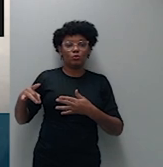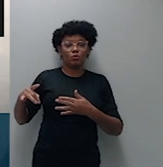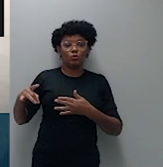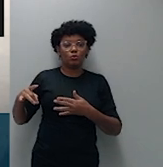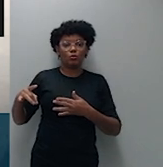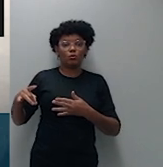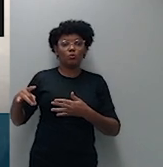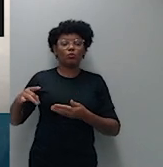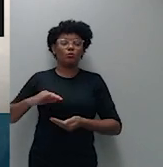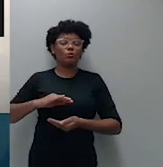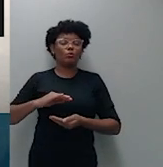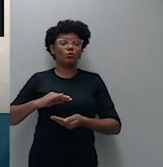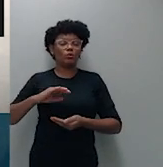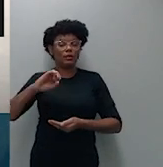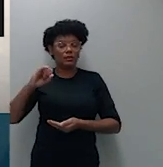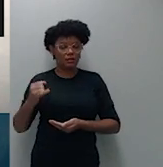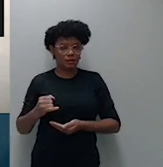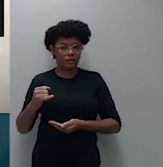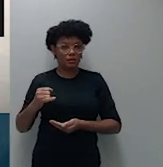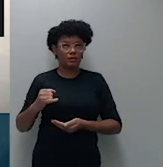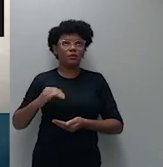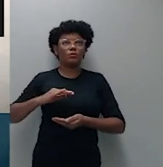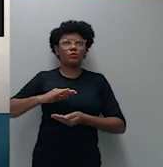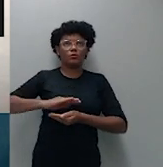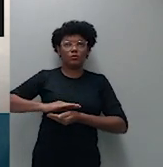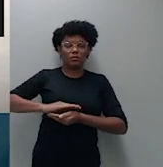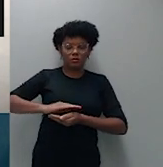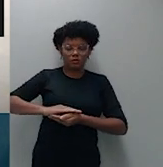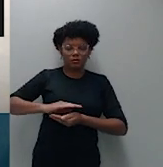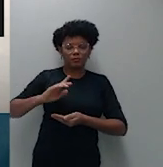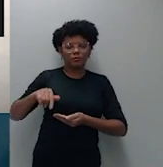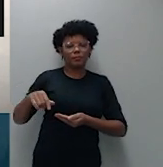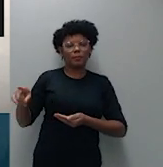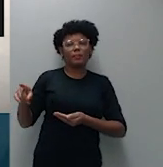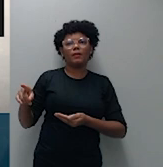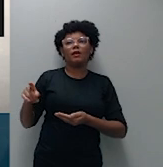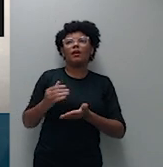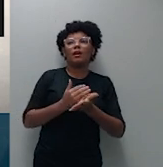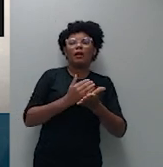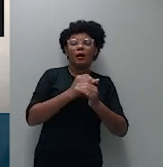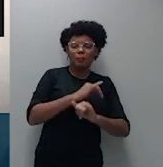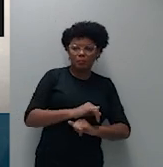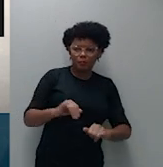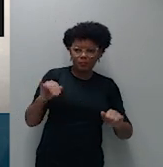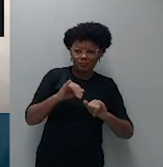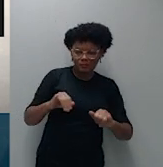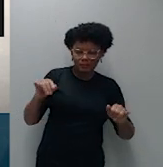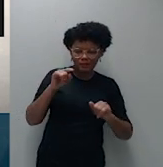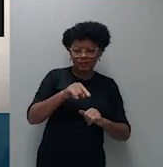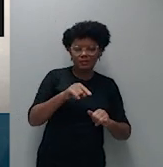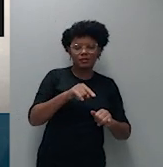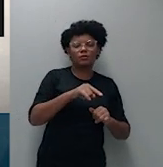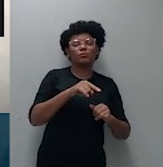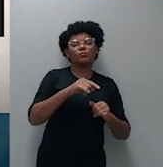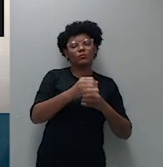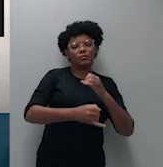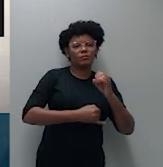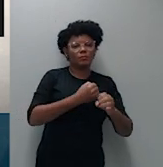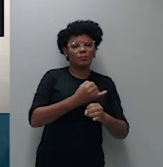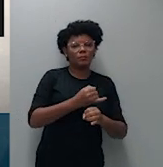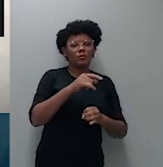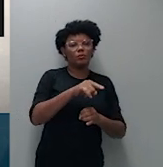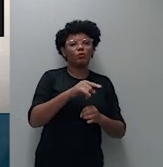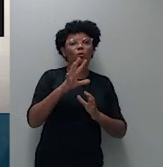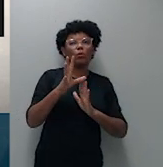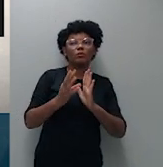para fatos anteriores a publicação do Marco civil da internet o conteúdo